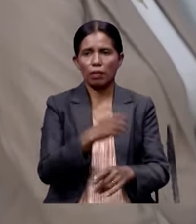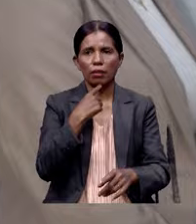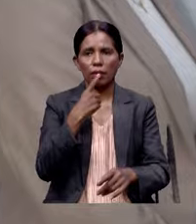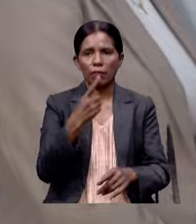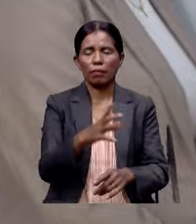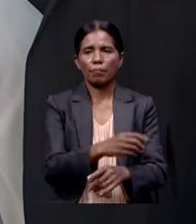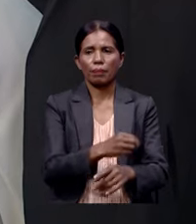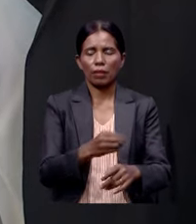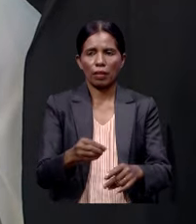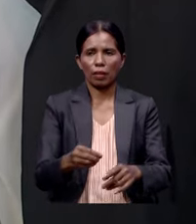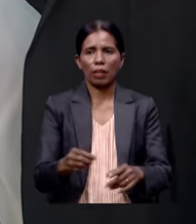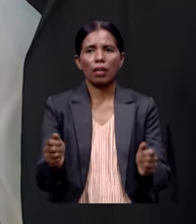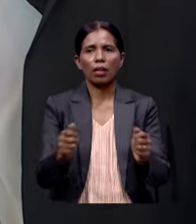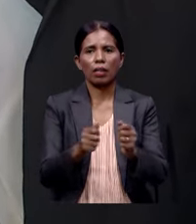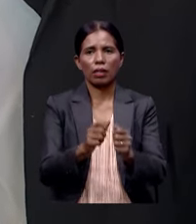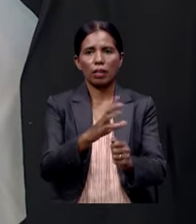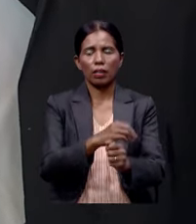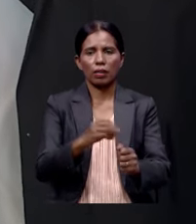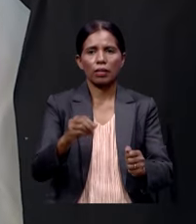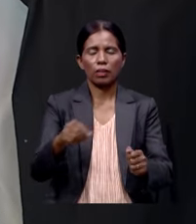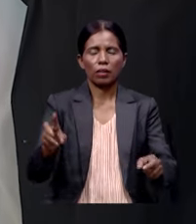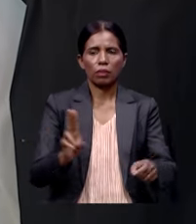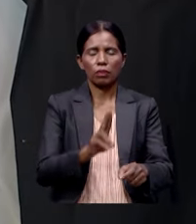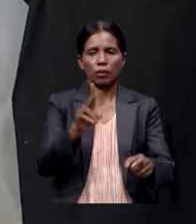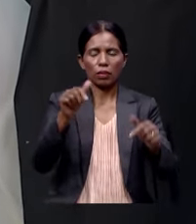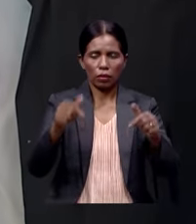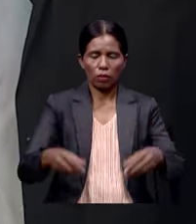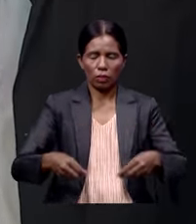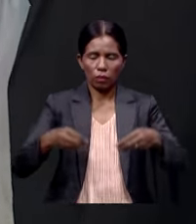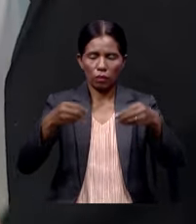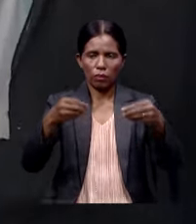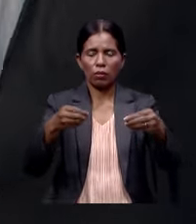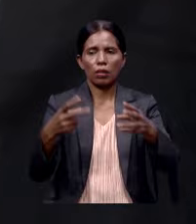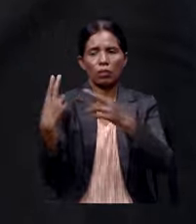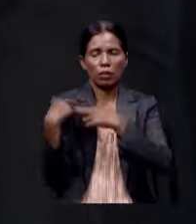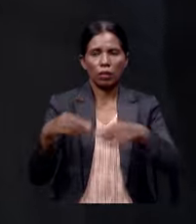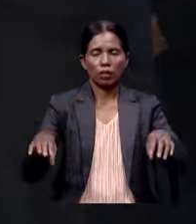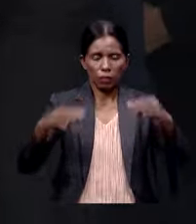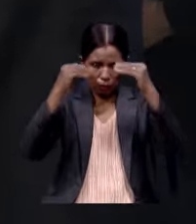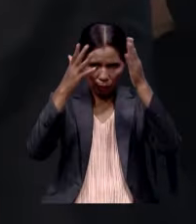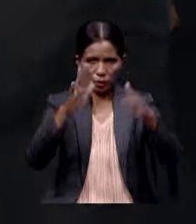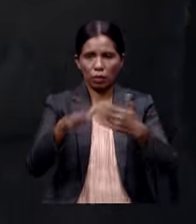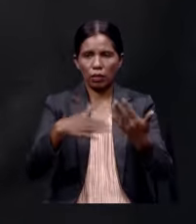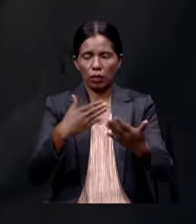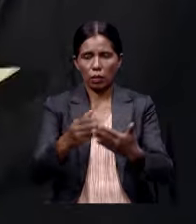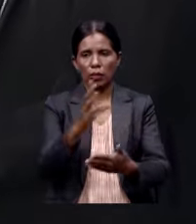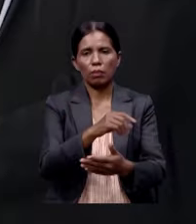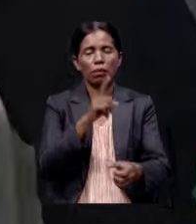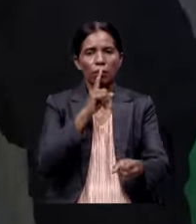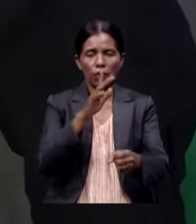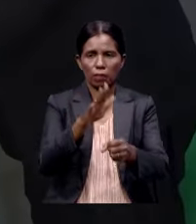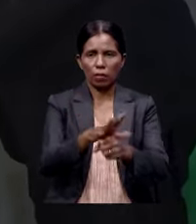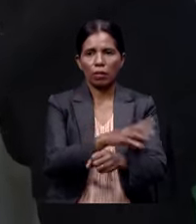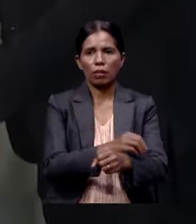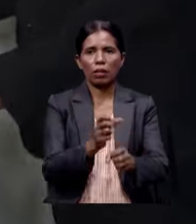Carmo da Silva SDB Nudar Magnus Chancellor e Universidade Ney, onde foi posse para corpo docente Sira, no Halomos, comprimício de Ondra,